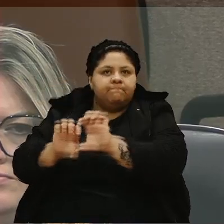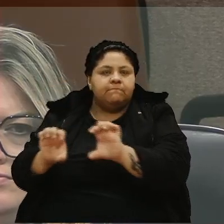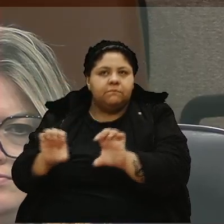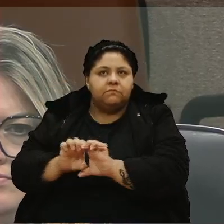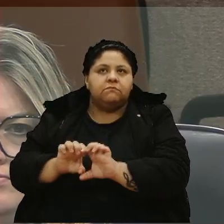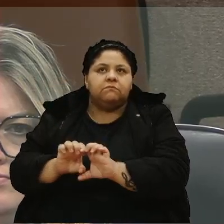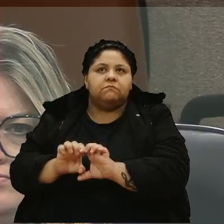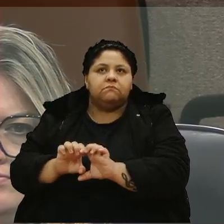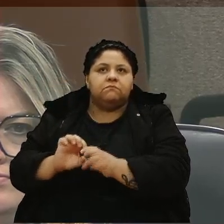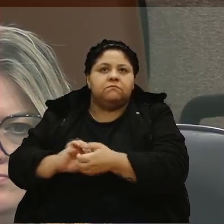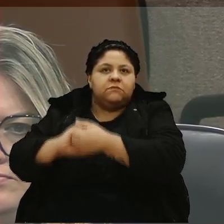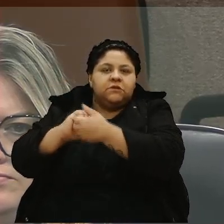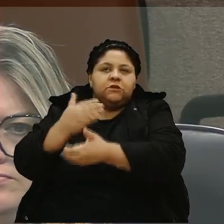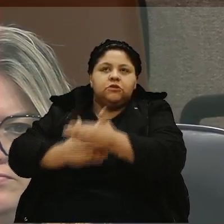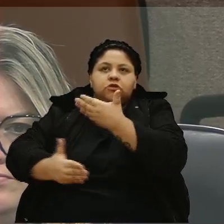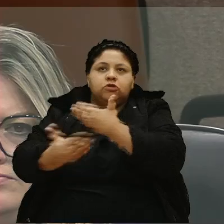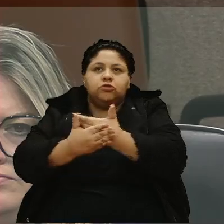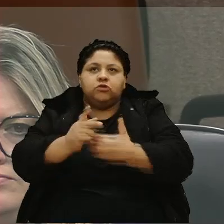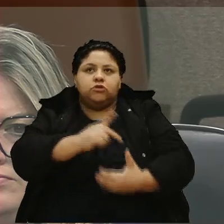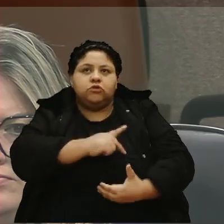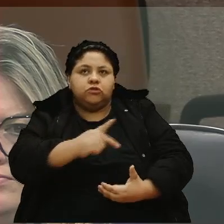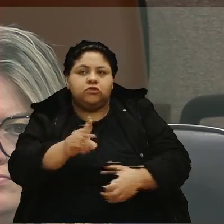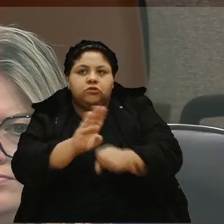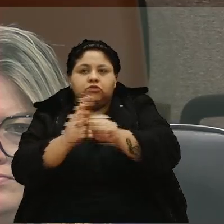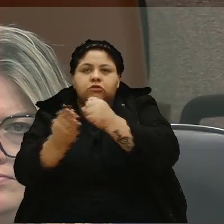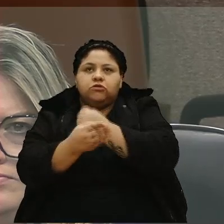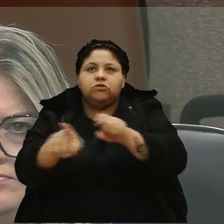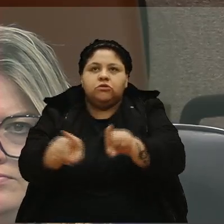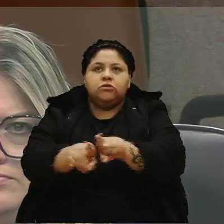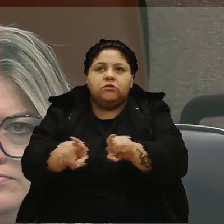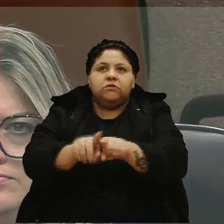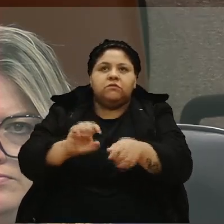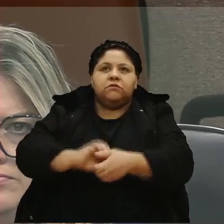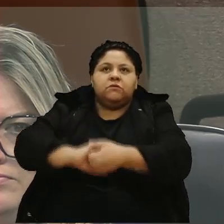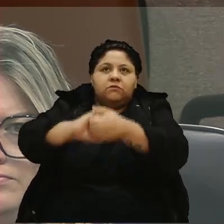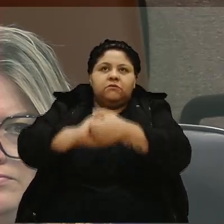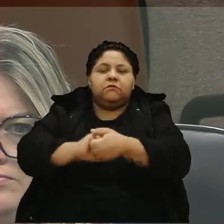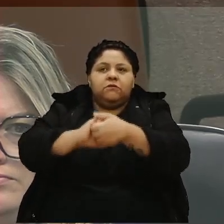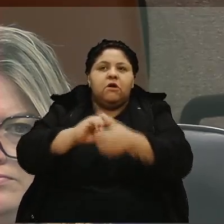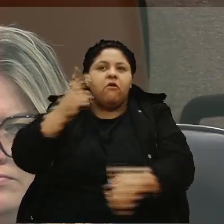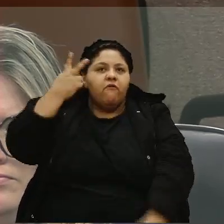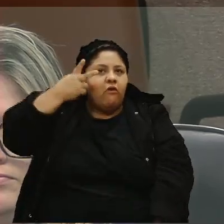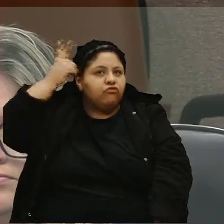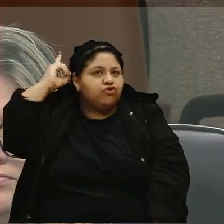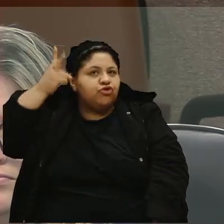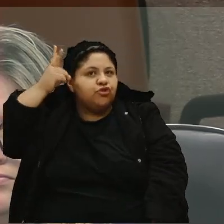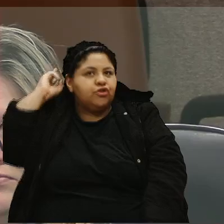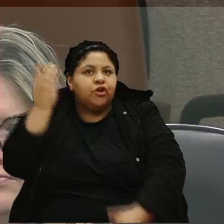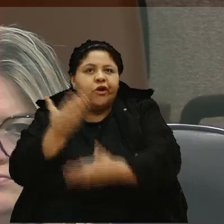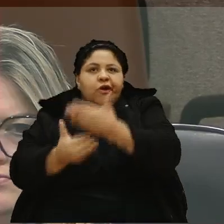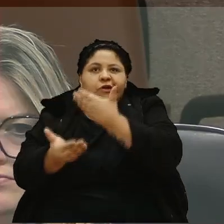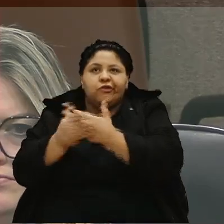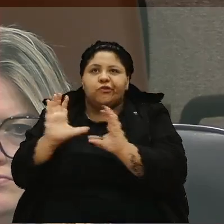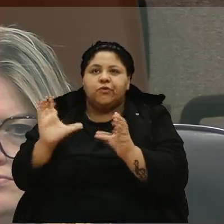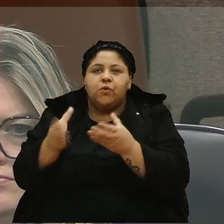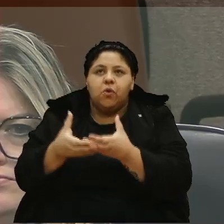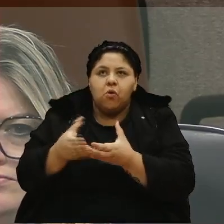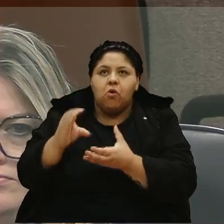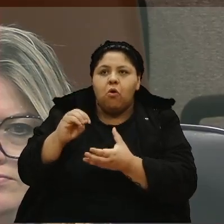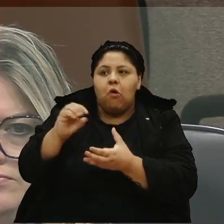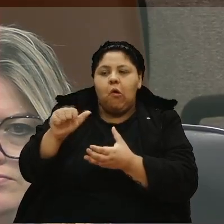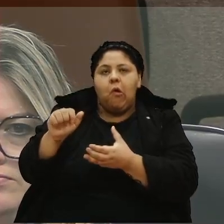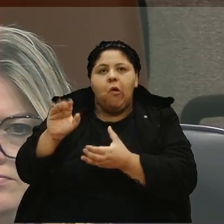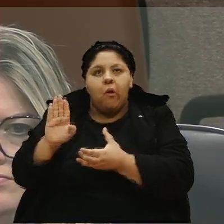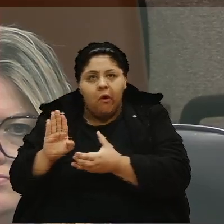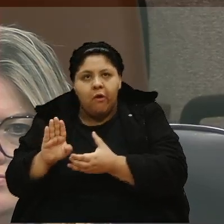E saudando todos os presidentes de bairro, quero fazer uma saudação especial ao Valdir Walter e a toda a chapa da UAB, vereador Frisso,